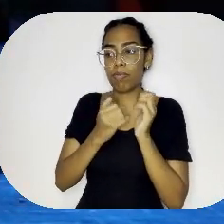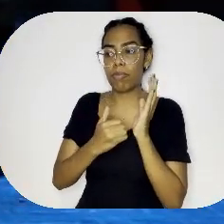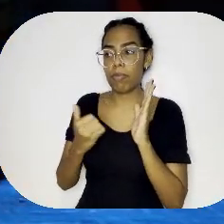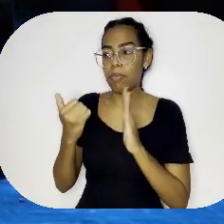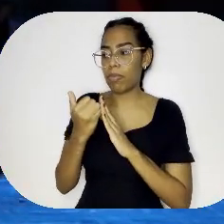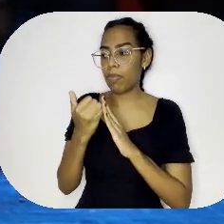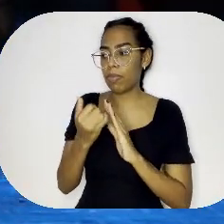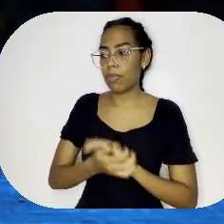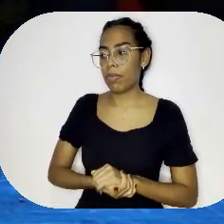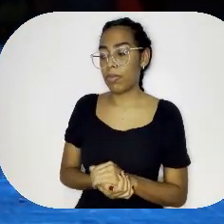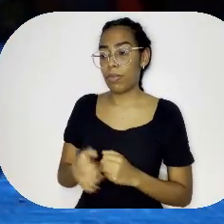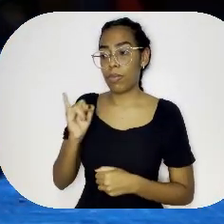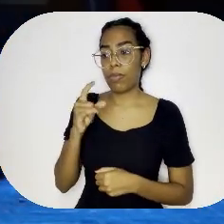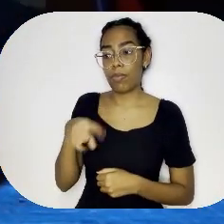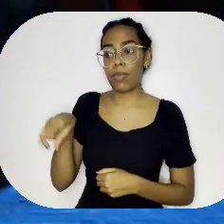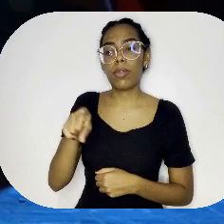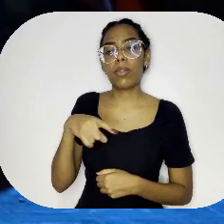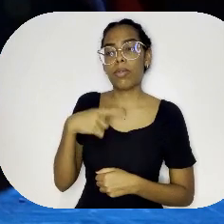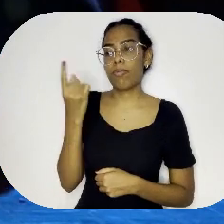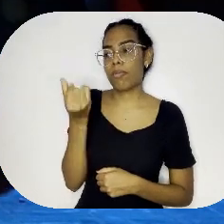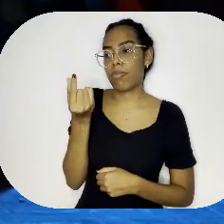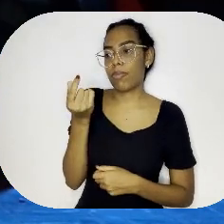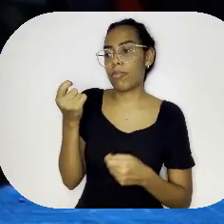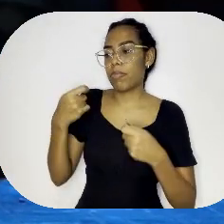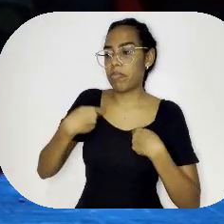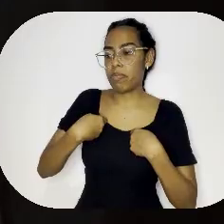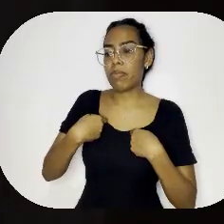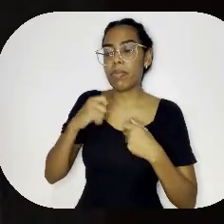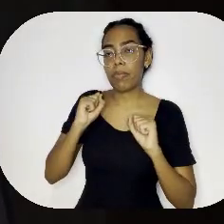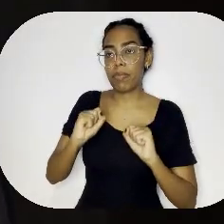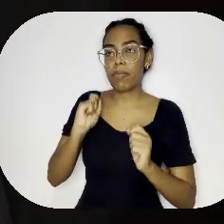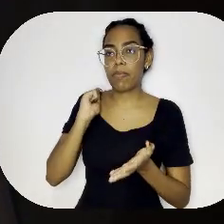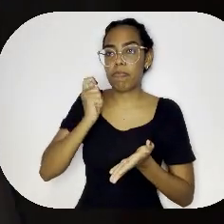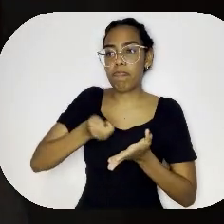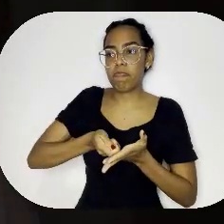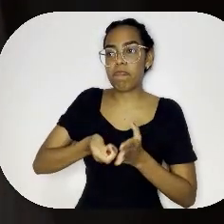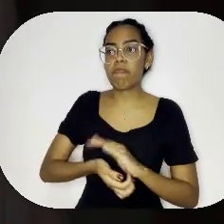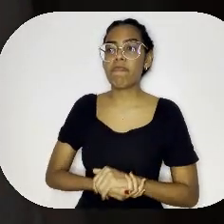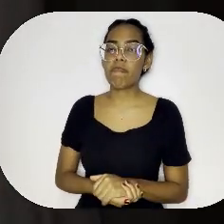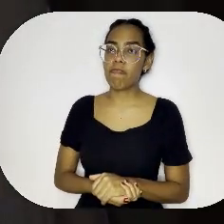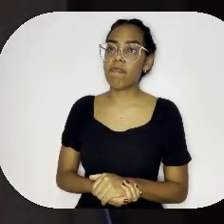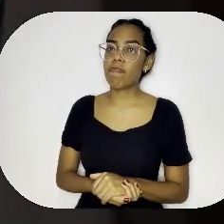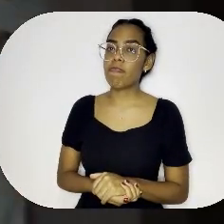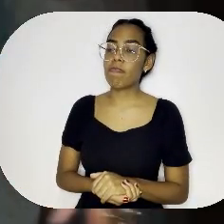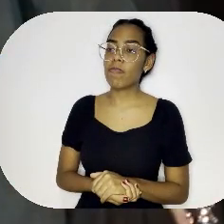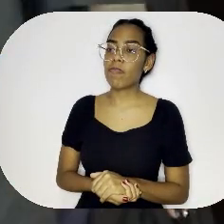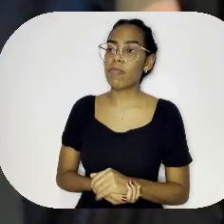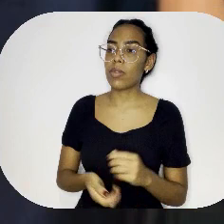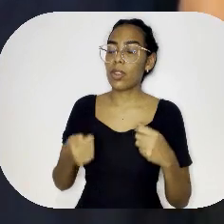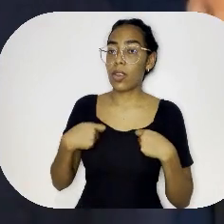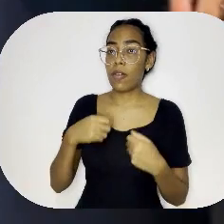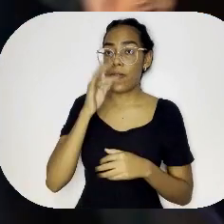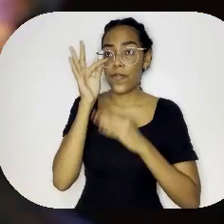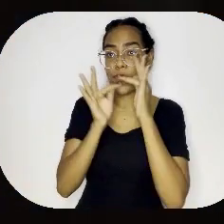Quem menos fala pode, mais increpa. Quem dinheiro tiver,